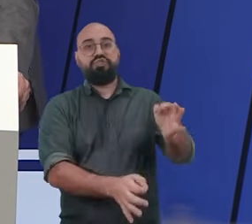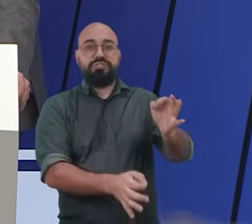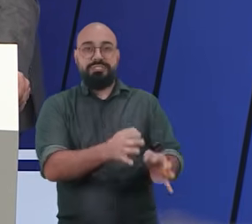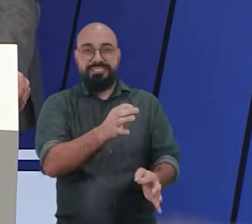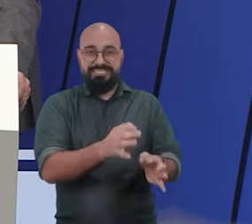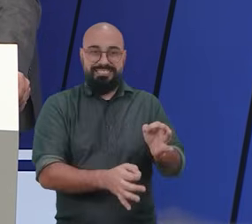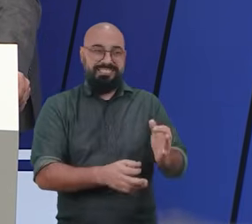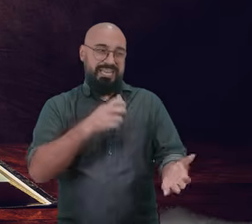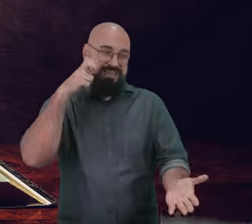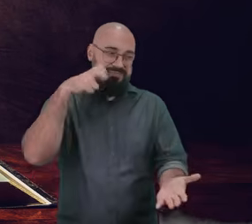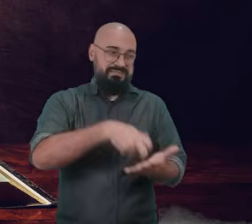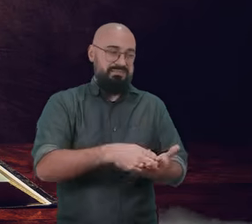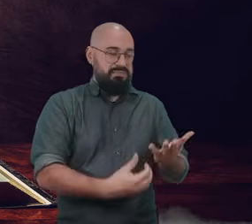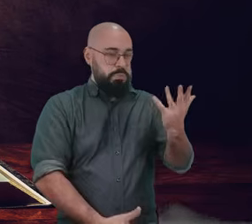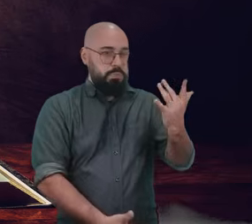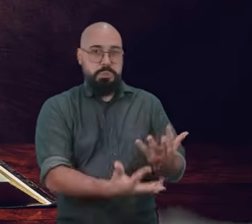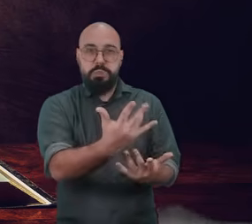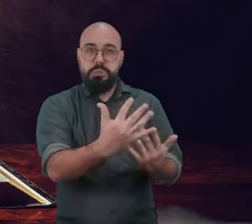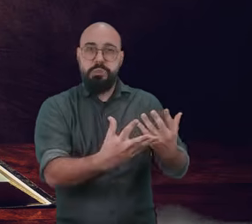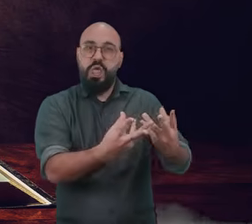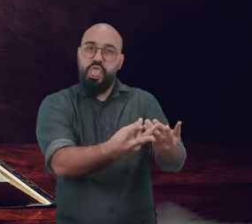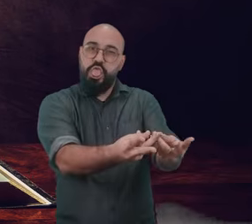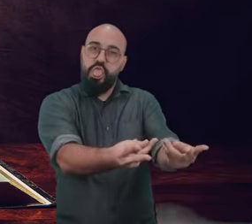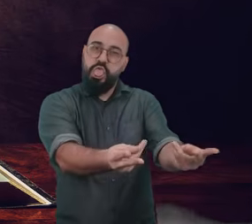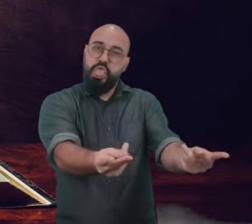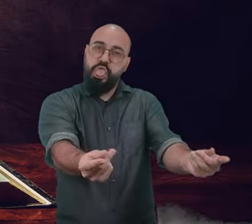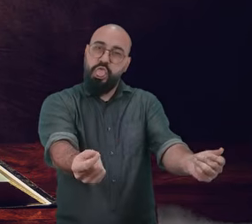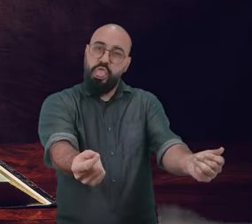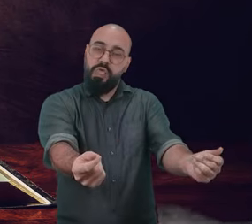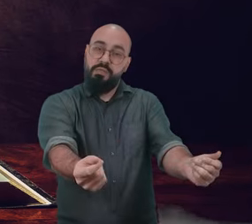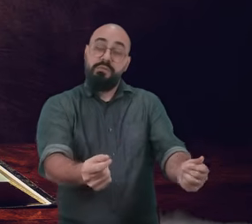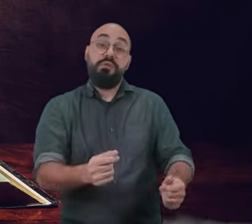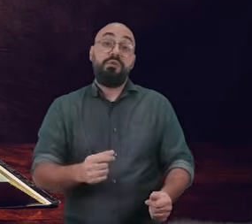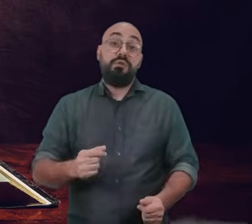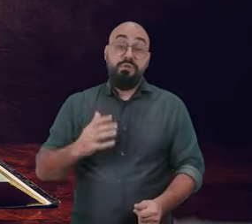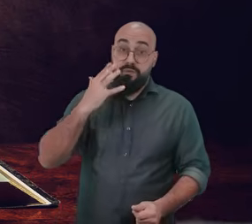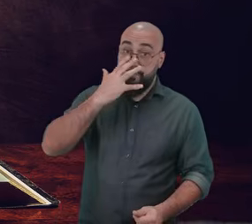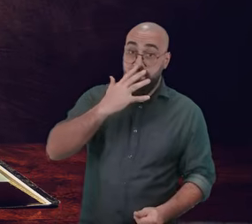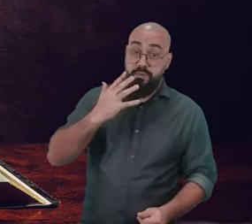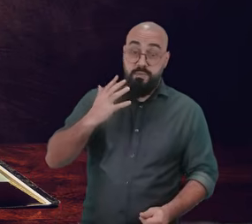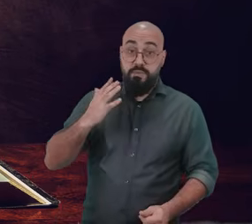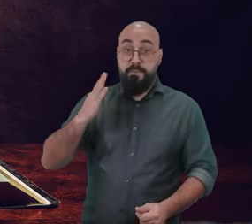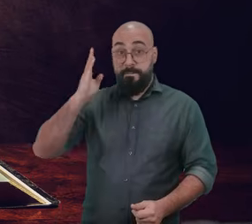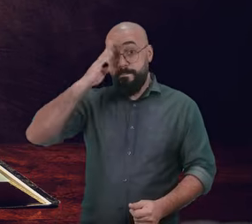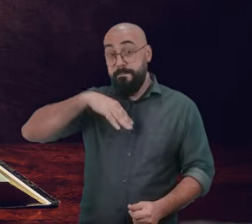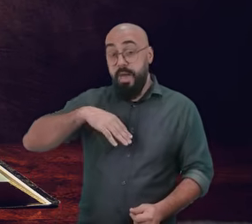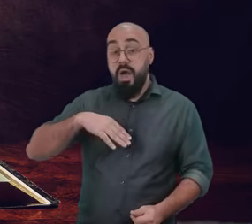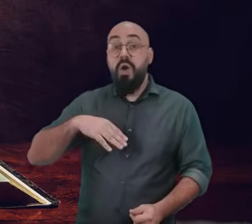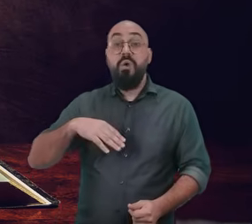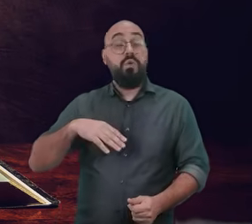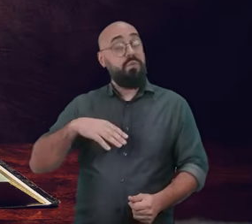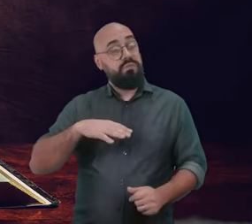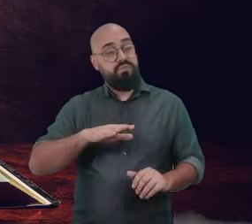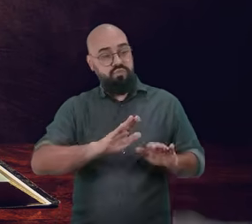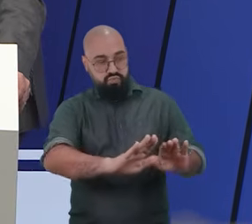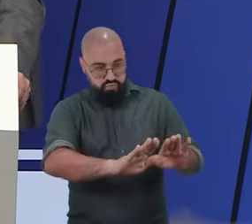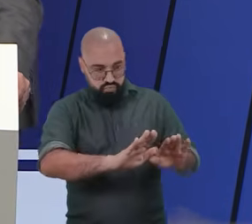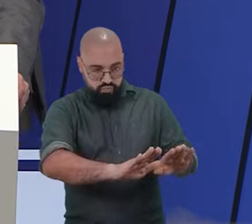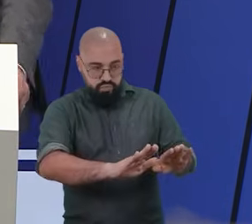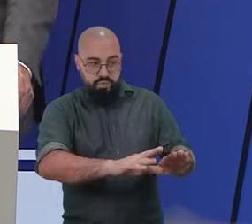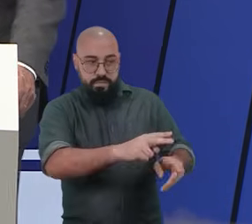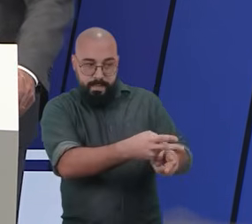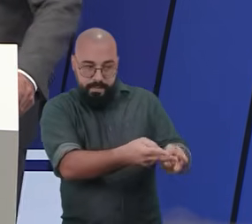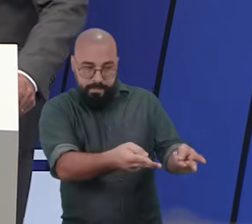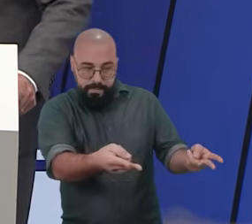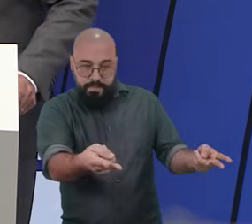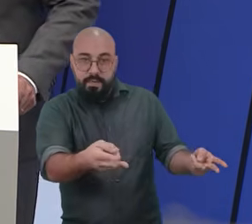Jó 21:30. Que o mal é poupado no dia da calamidade, é socorrido no dia do furor. O dia